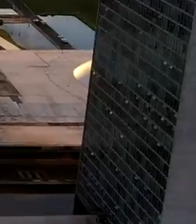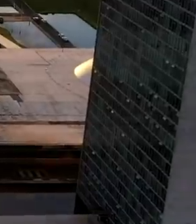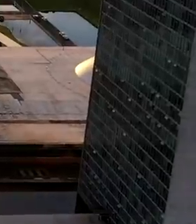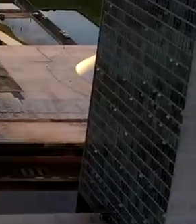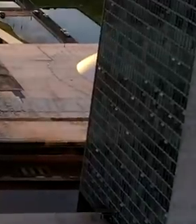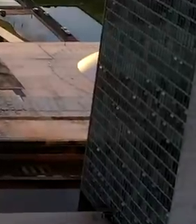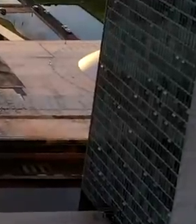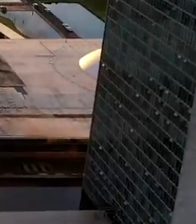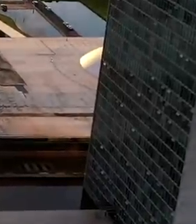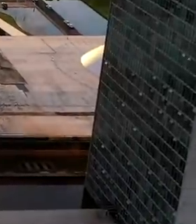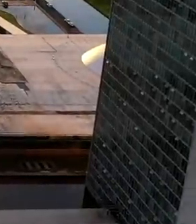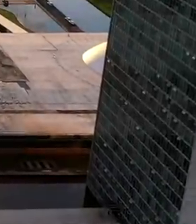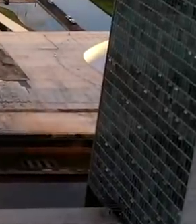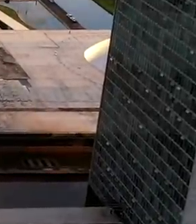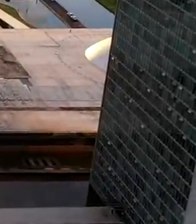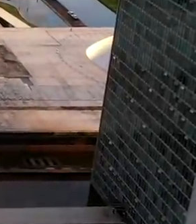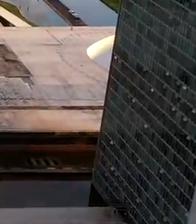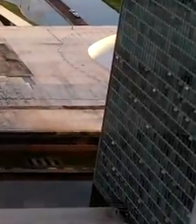E aí